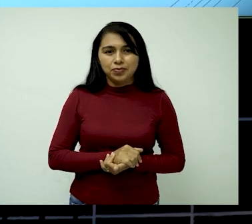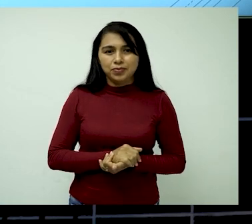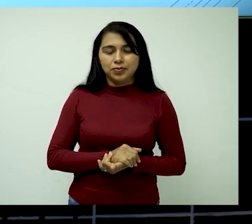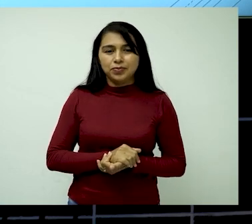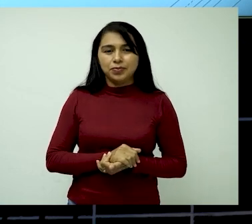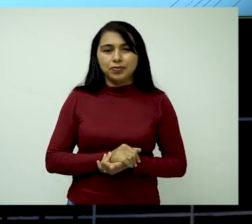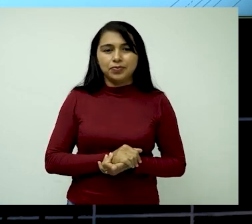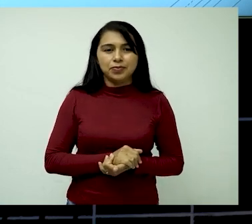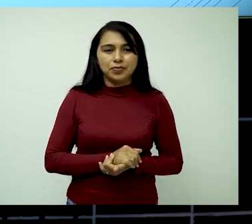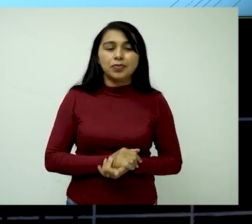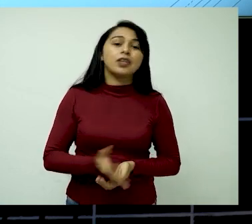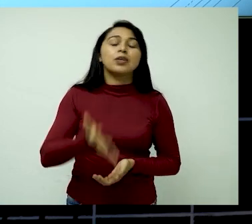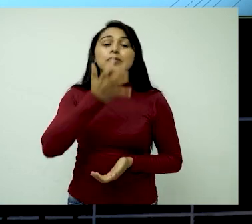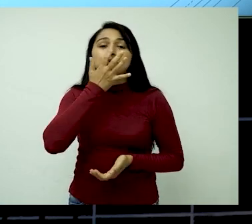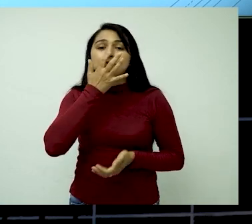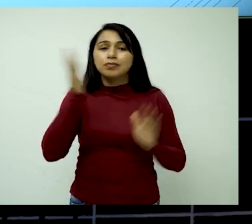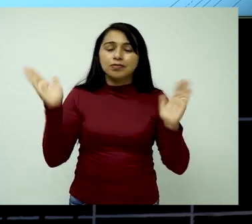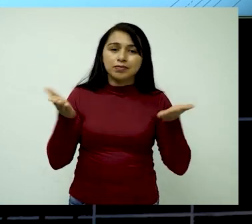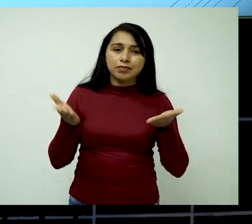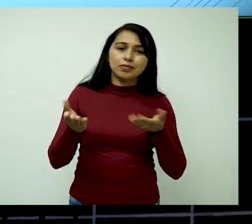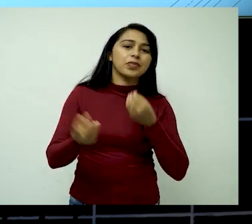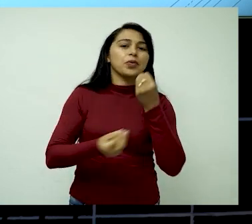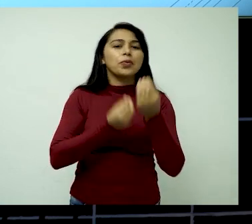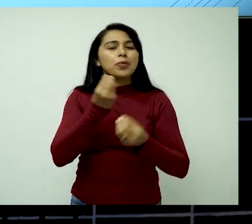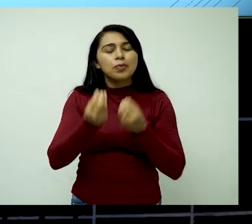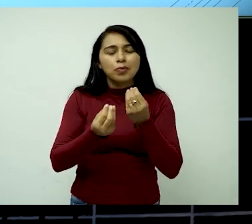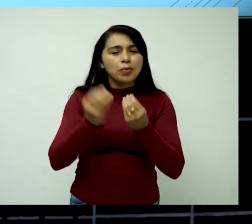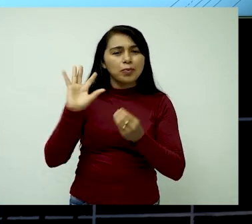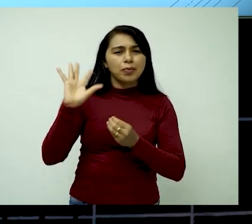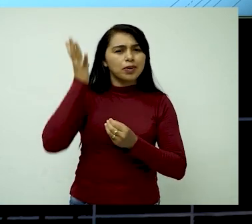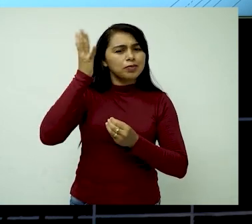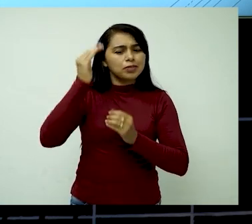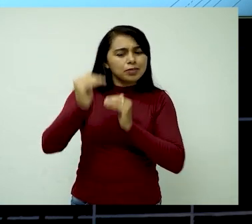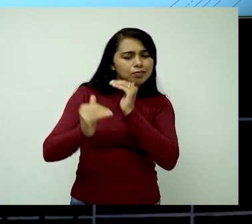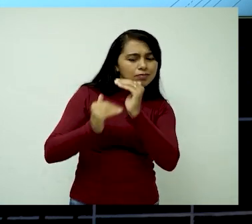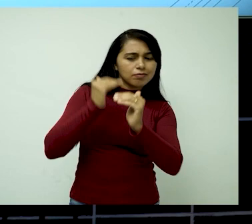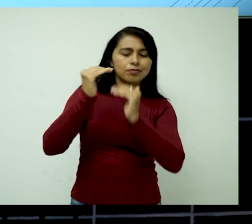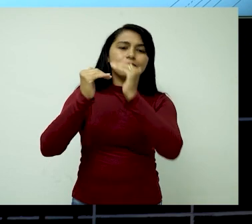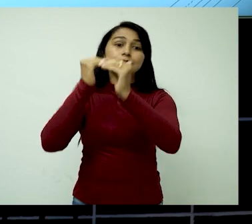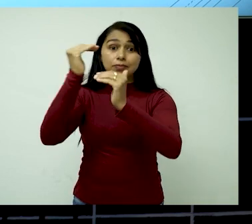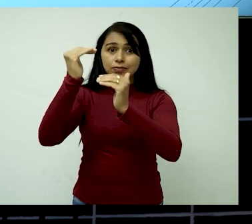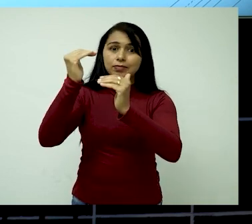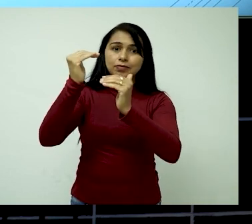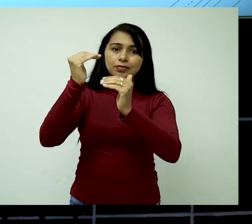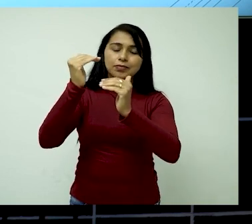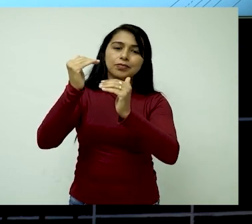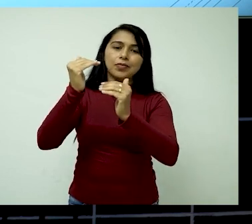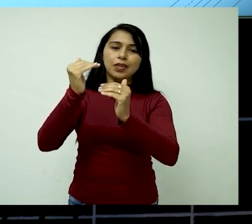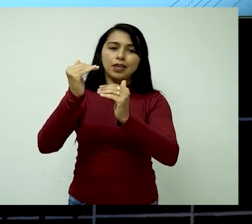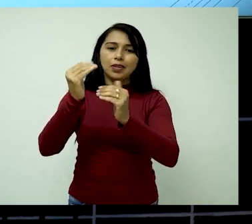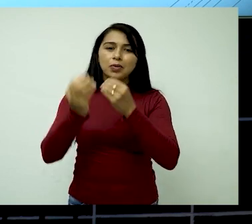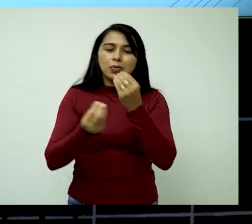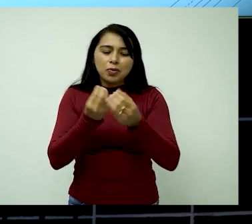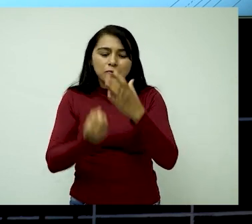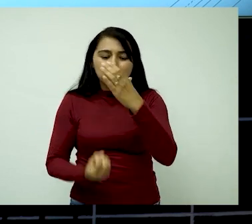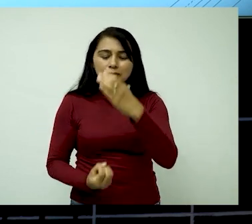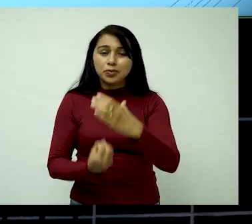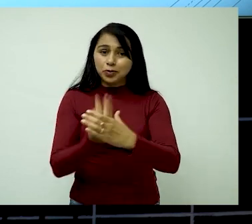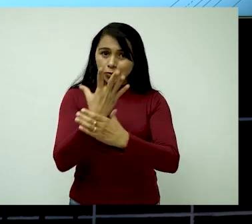dias atuais. Vamos observar agora como foi que aconteceu essa evolução, como foi que se viu, como foi